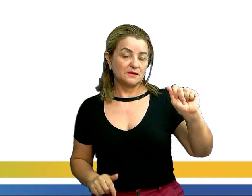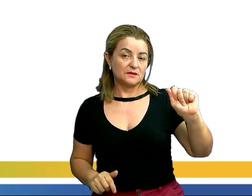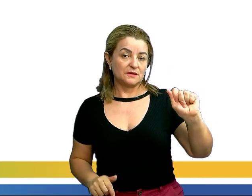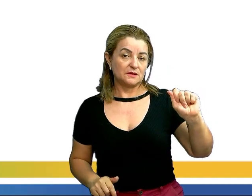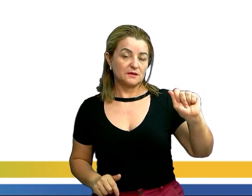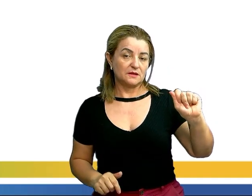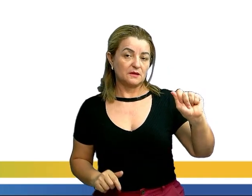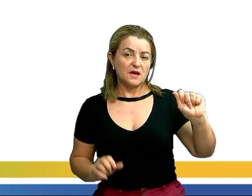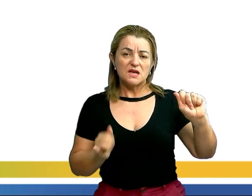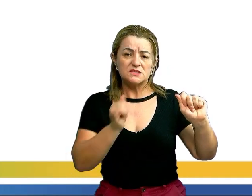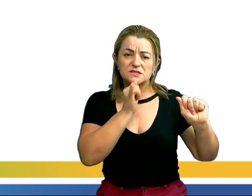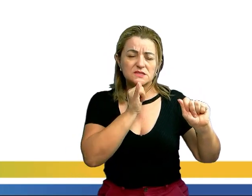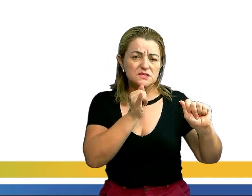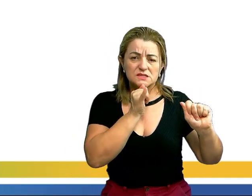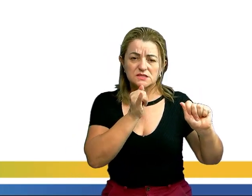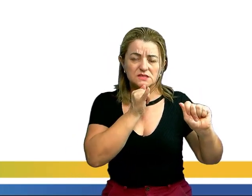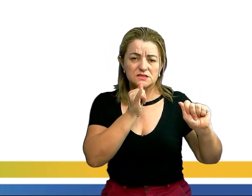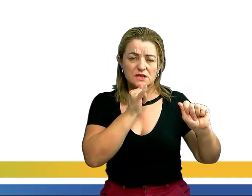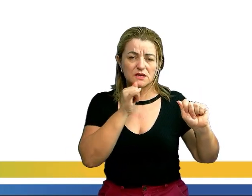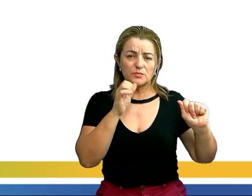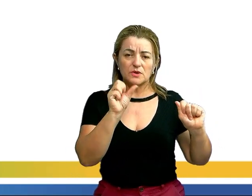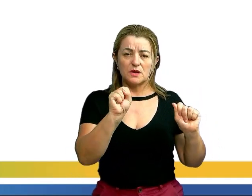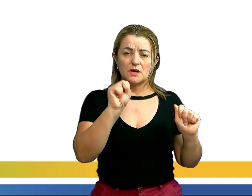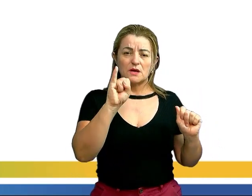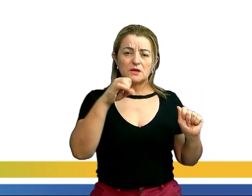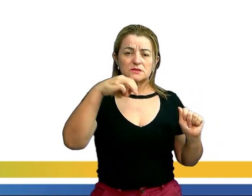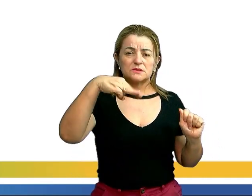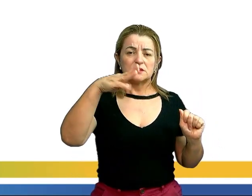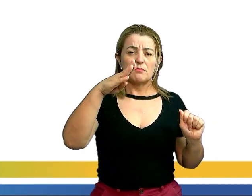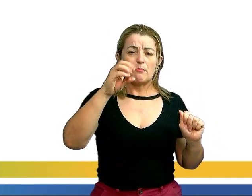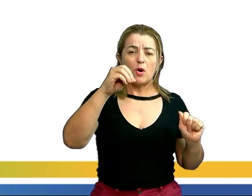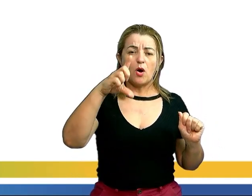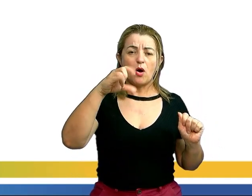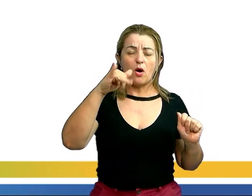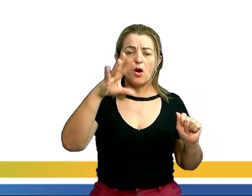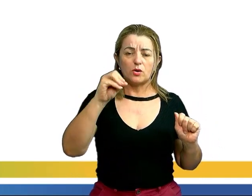apelo simbólico, imigração